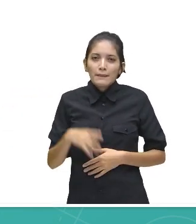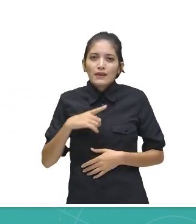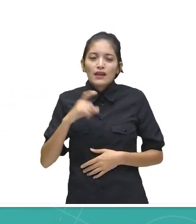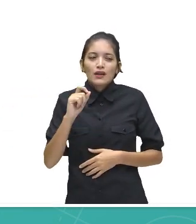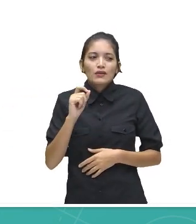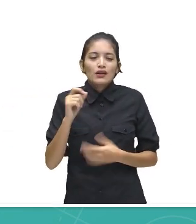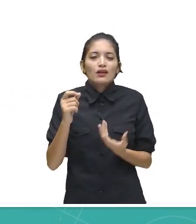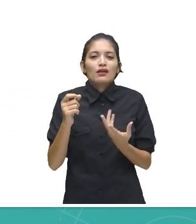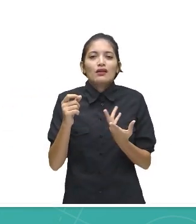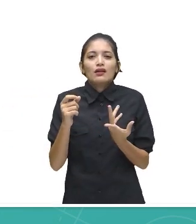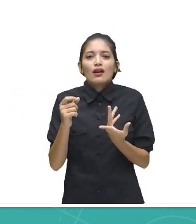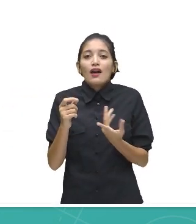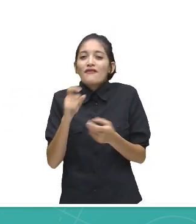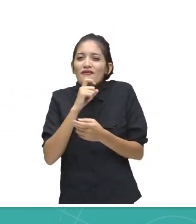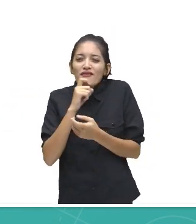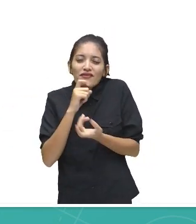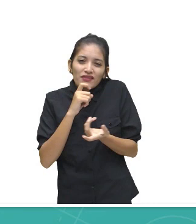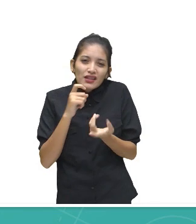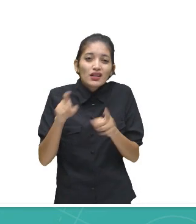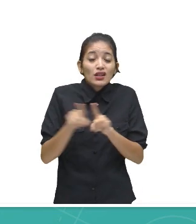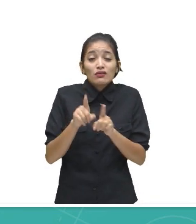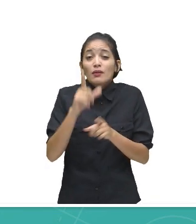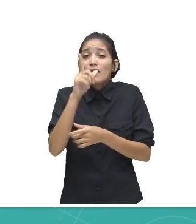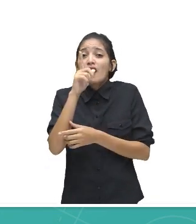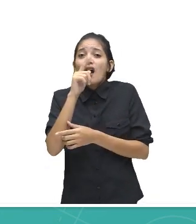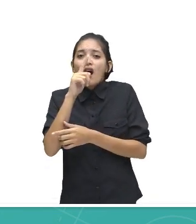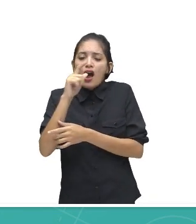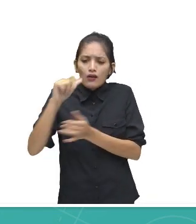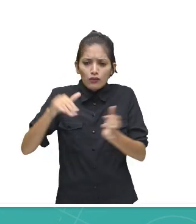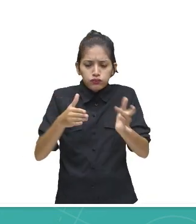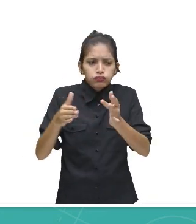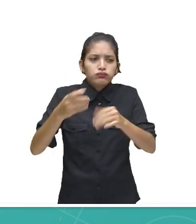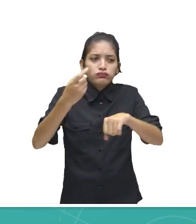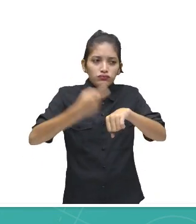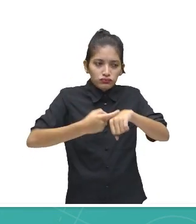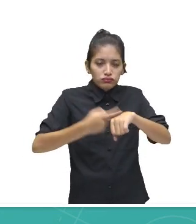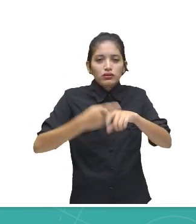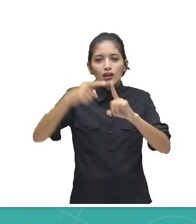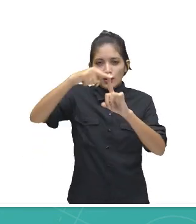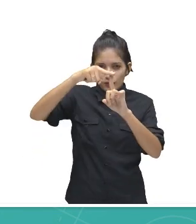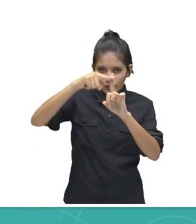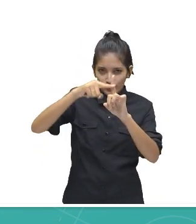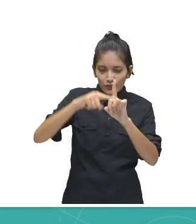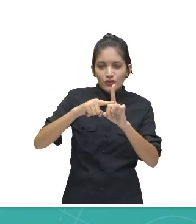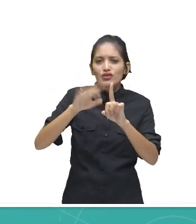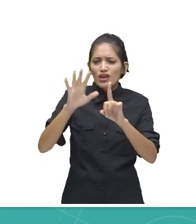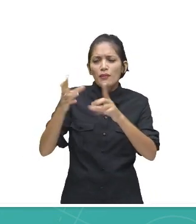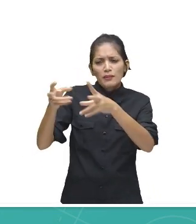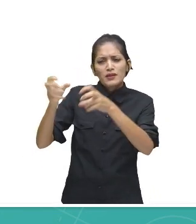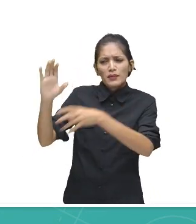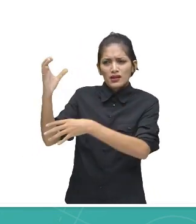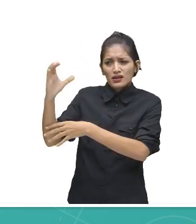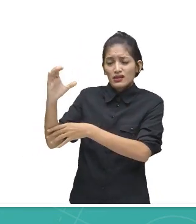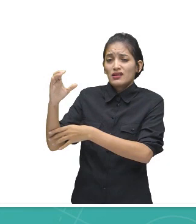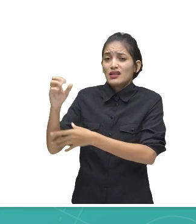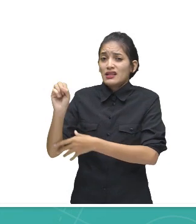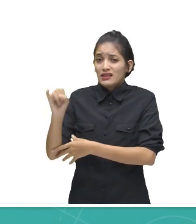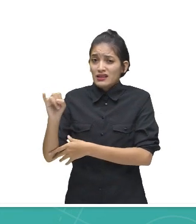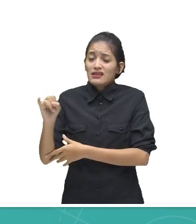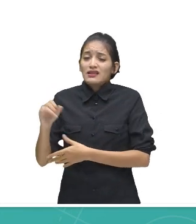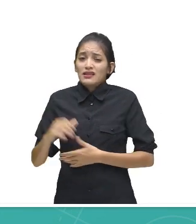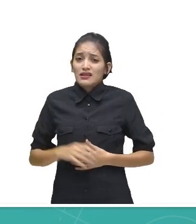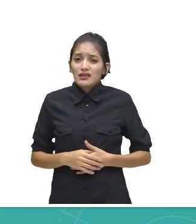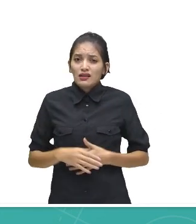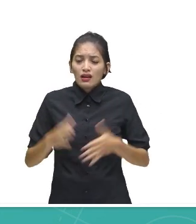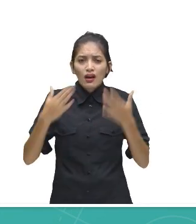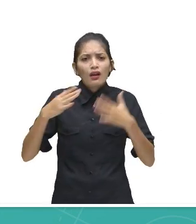temperatura muito baixa, né? Rios e lagos congelados. Lógico, a gente já viu lá em ciências, né? Quanto menor a energia, quanto menor o